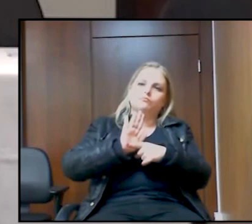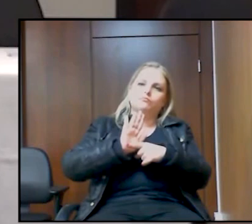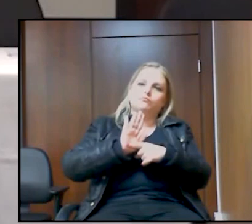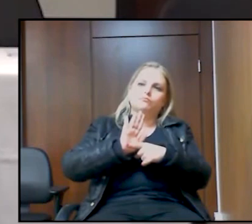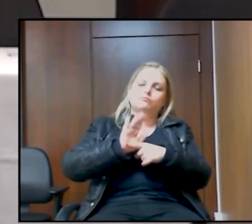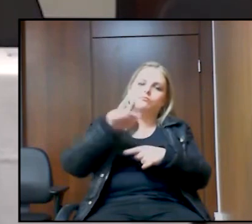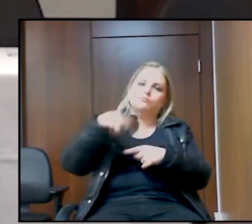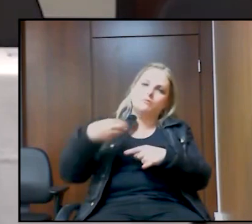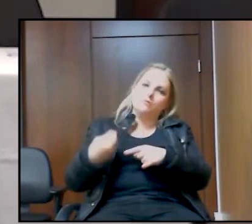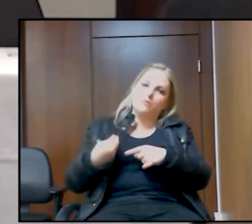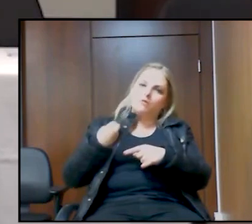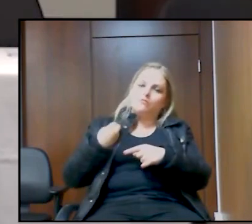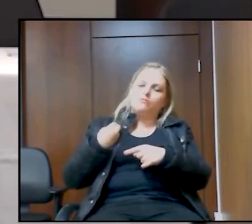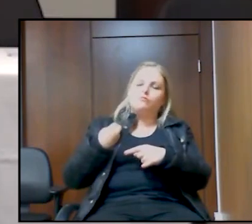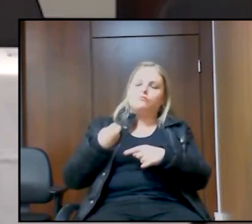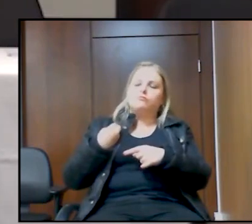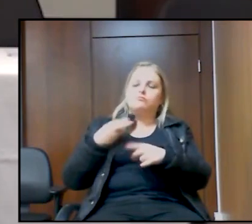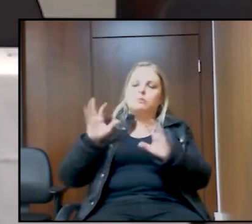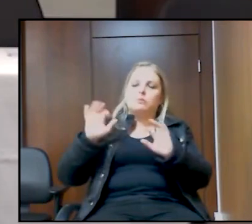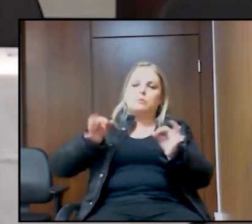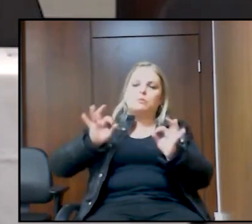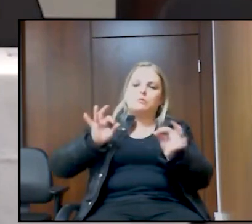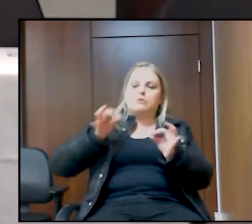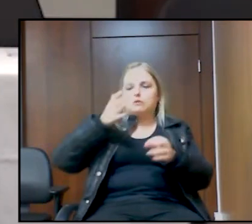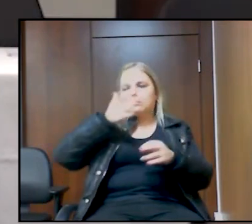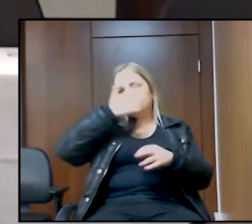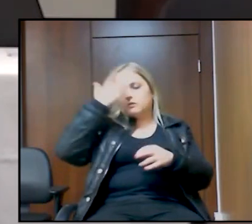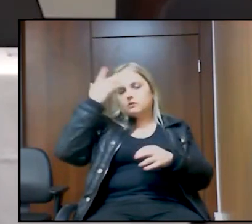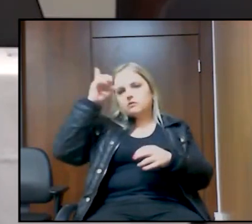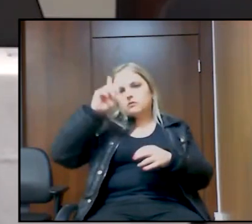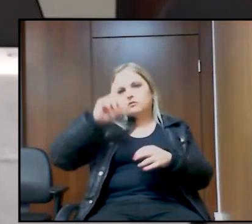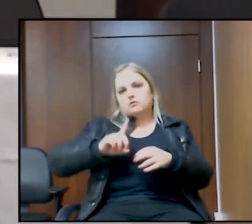dessa vida indigna e degradante de pessoas com deficiência